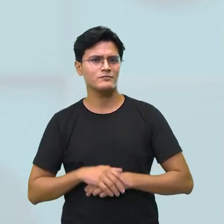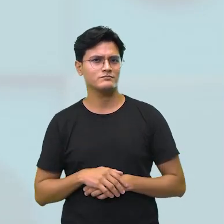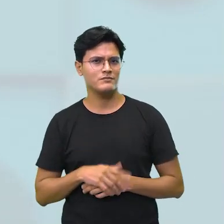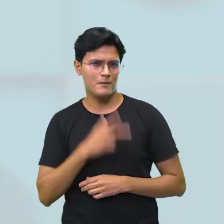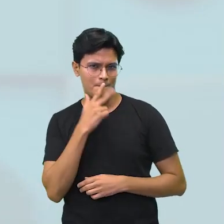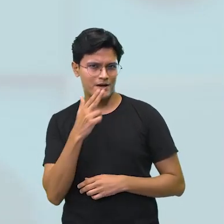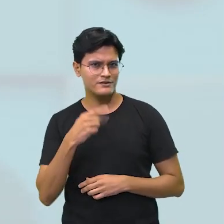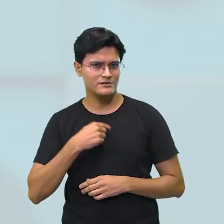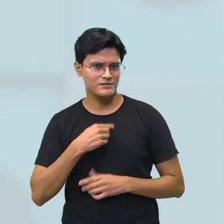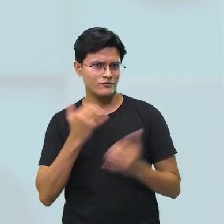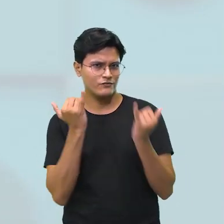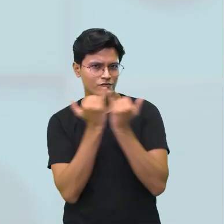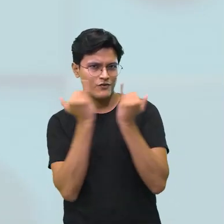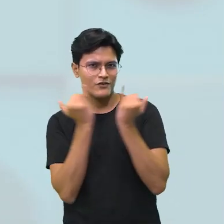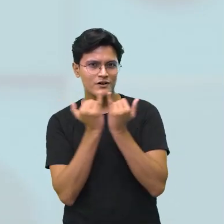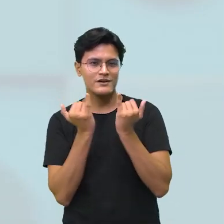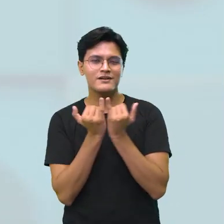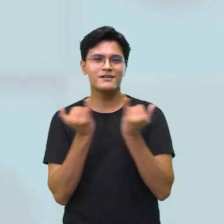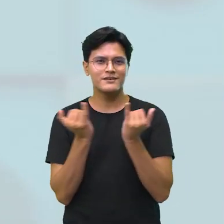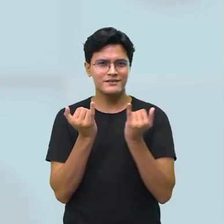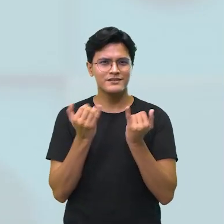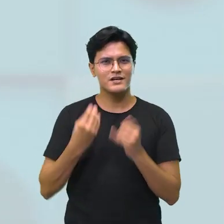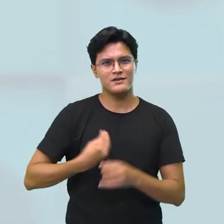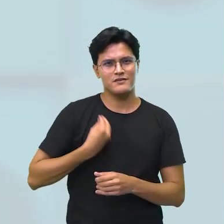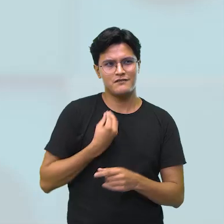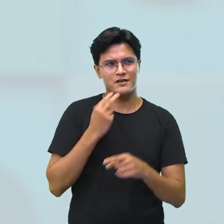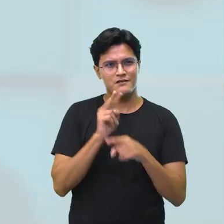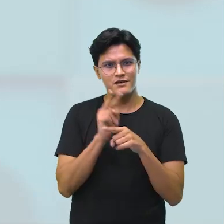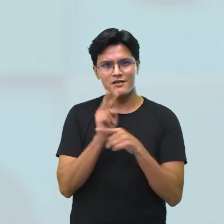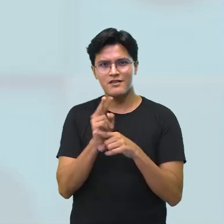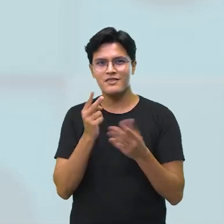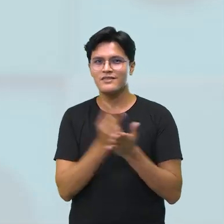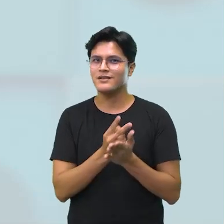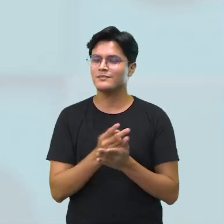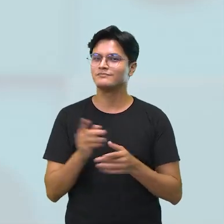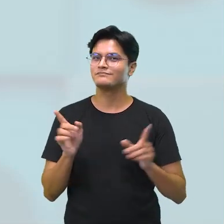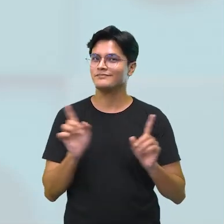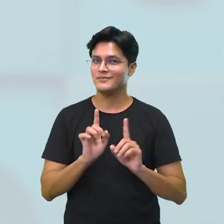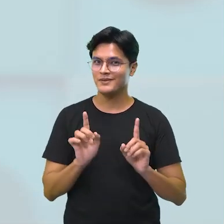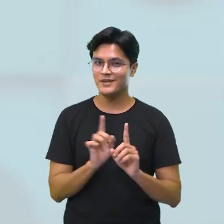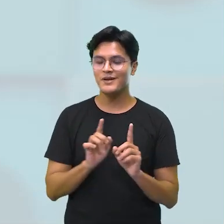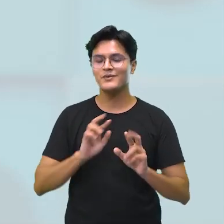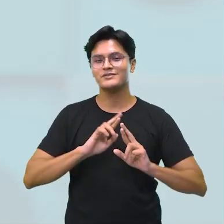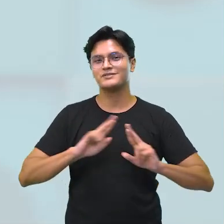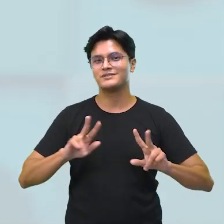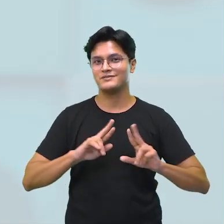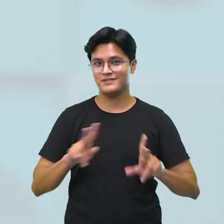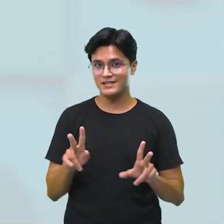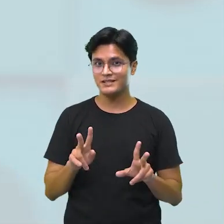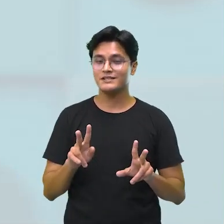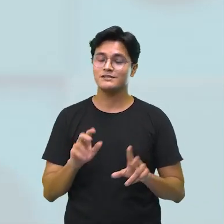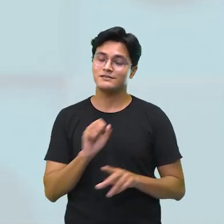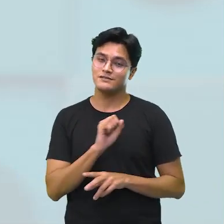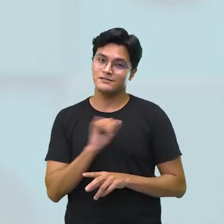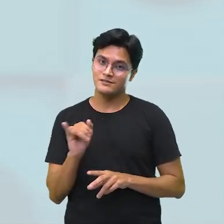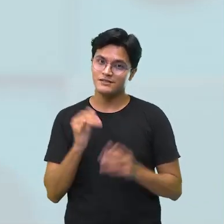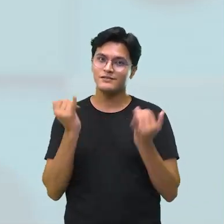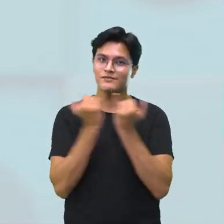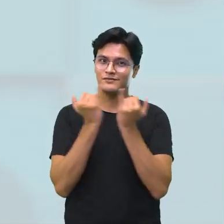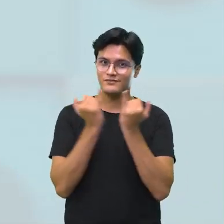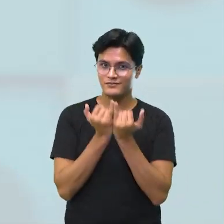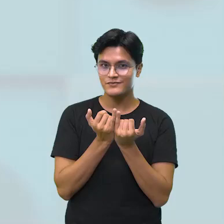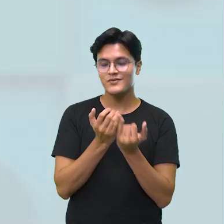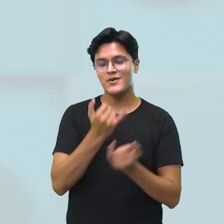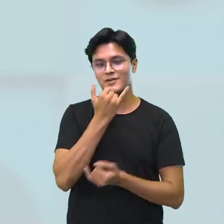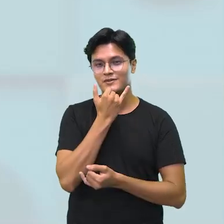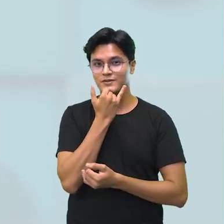gente, será? Cuidando da vida dos outros? Acho que não, né, gente? Isso não é casa de fofoca, né? Se for, vocês me perdoem, não vamos fazer isso.